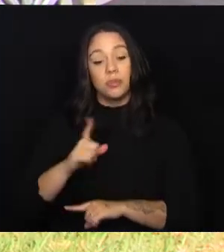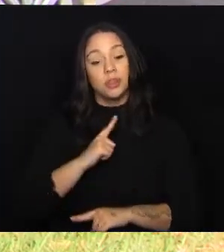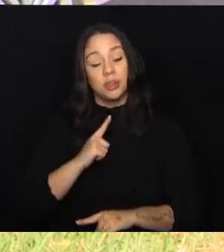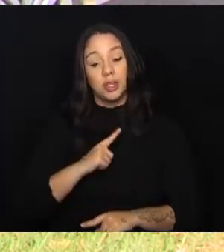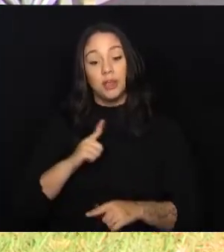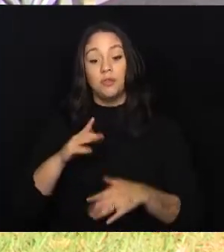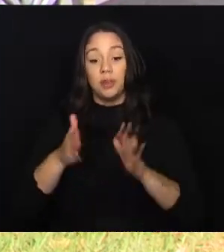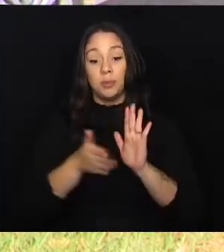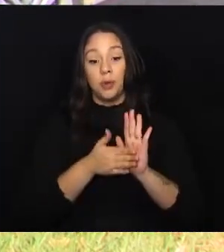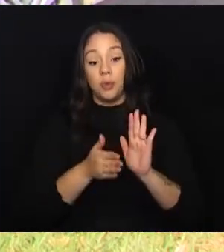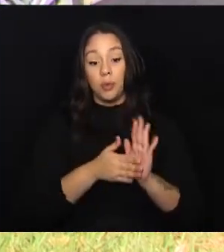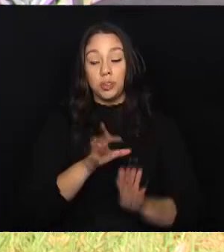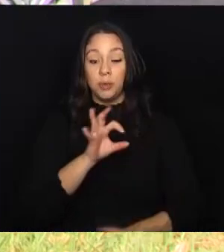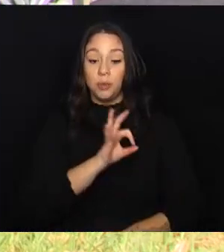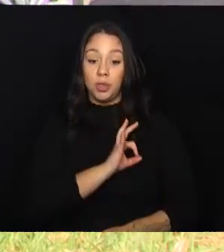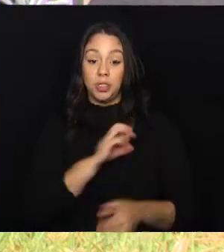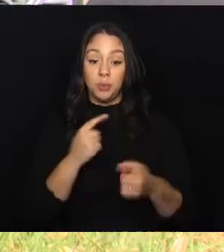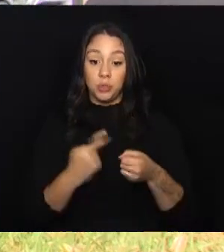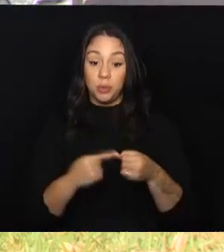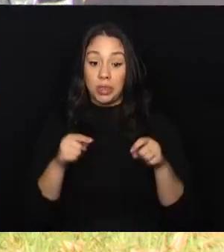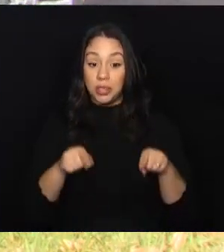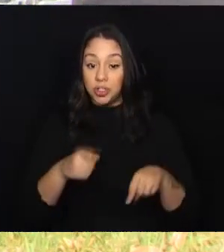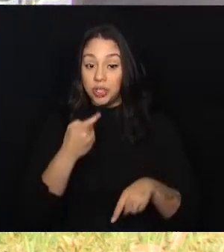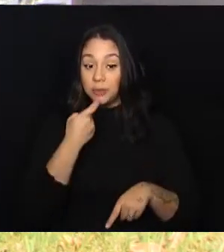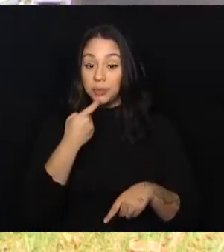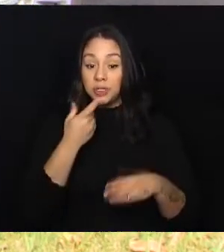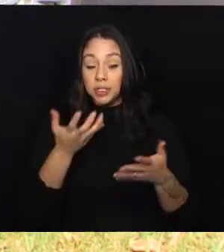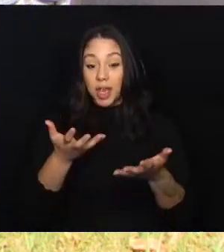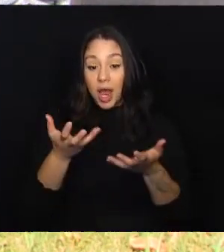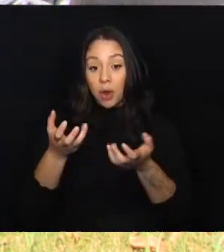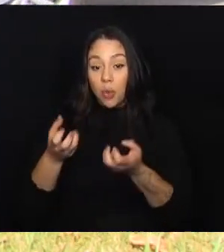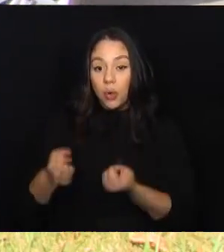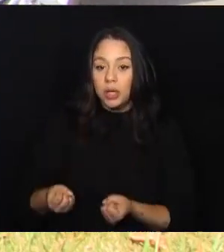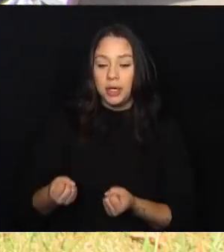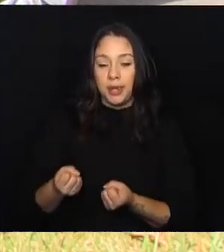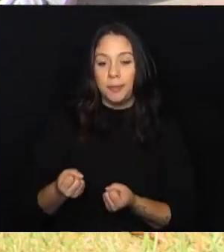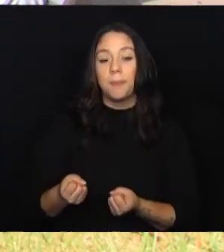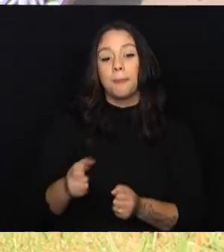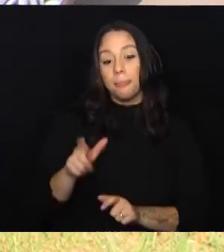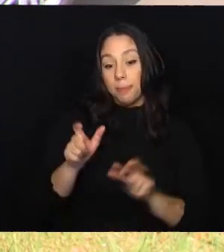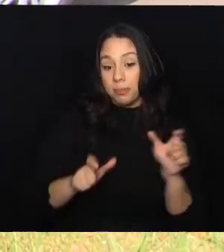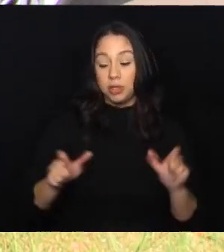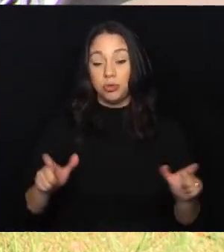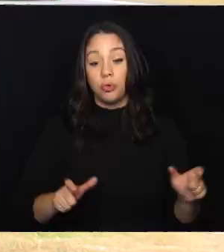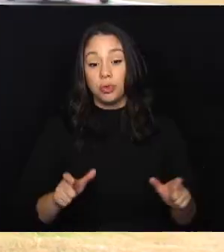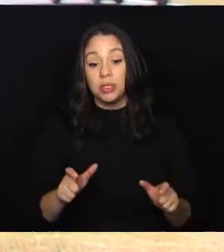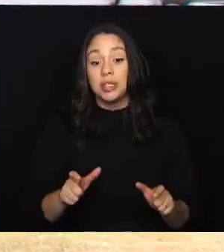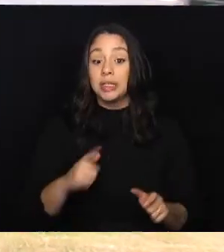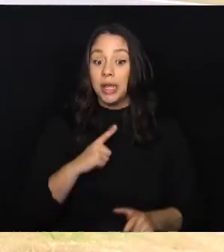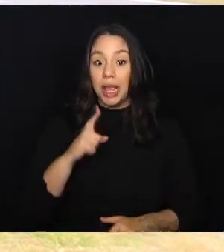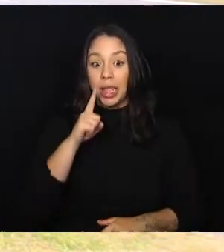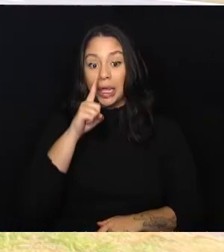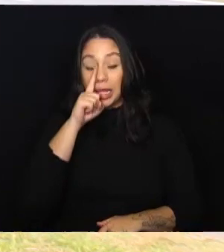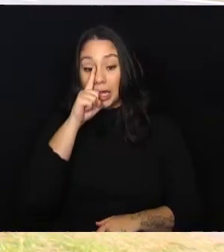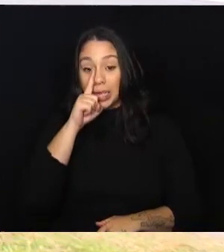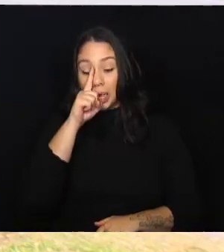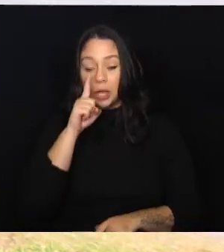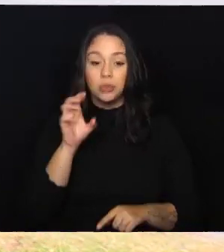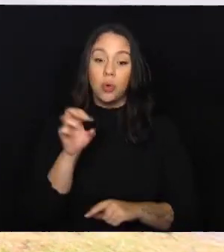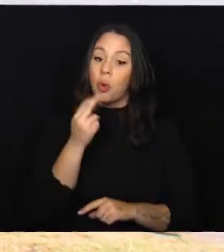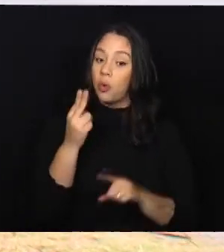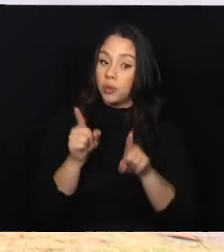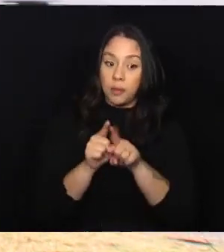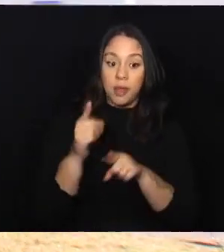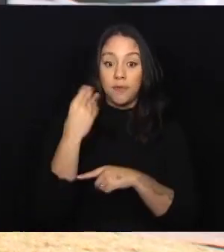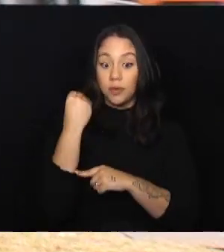partiu da Polícia Rodoviária de Campinas Visa acolher de forma voluntária pessoas em situação de risco